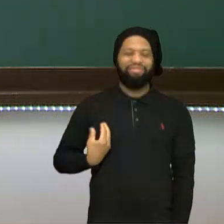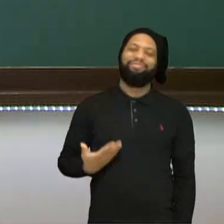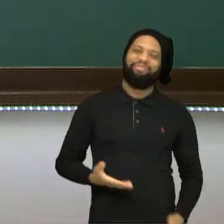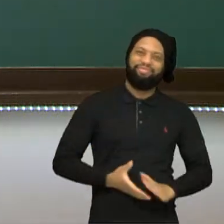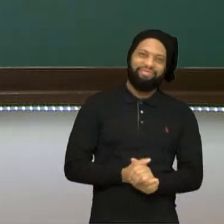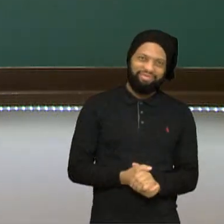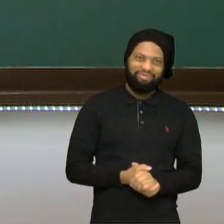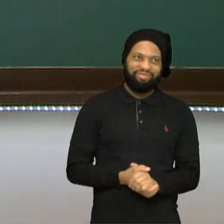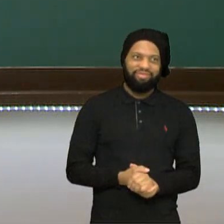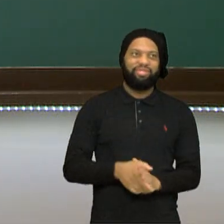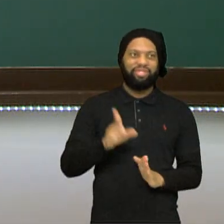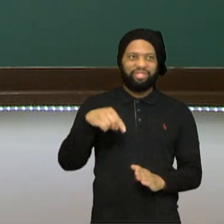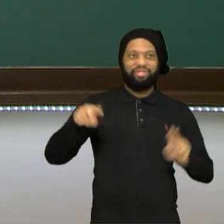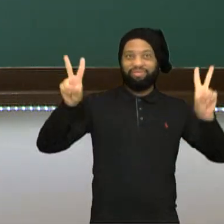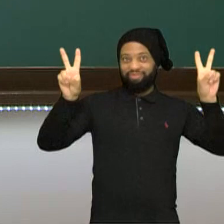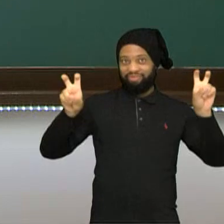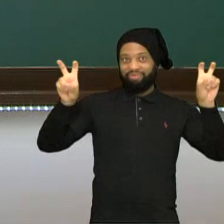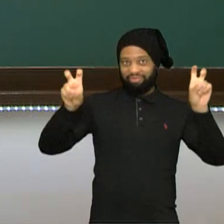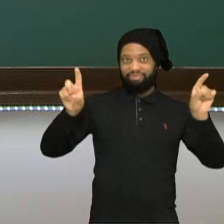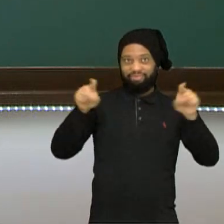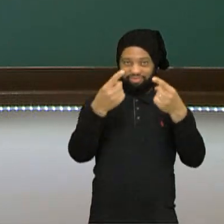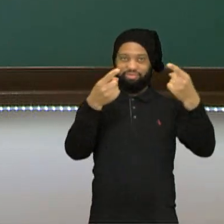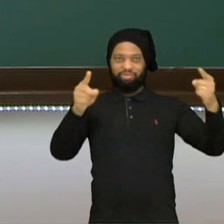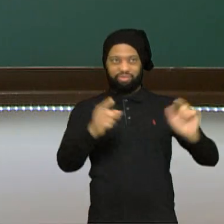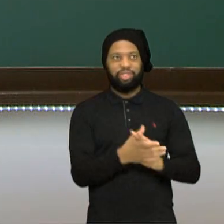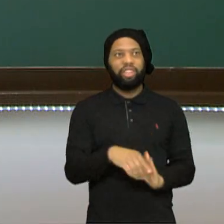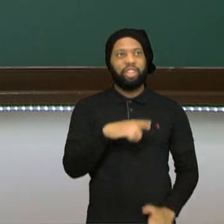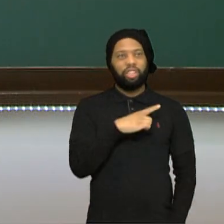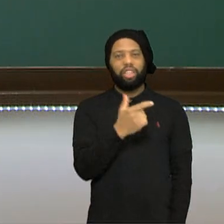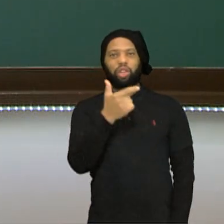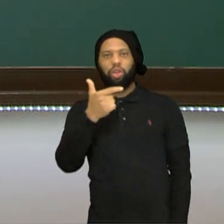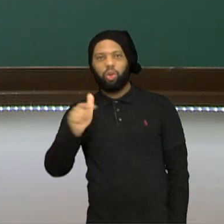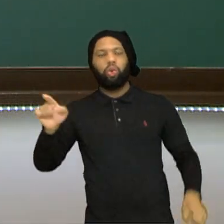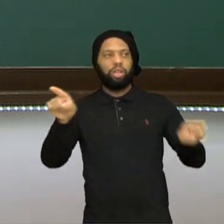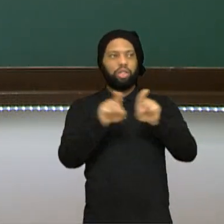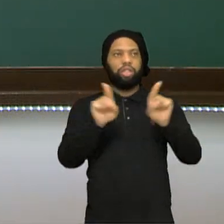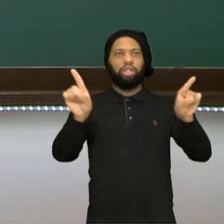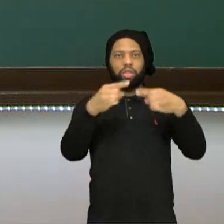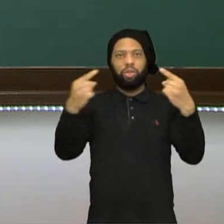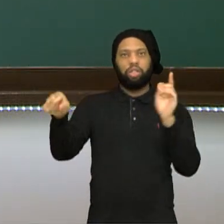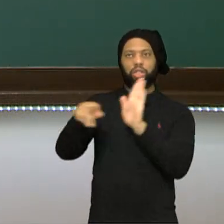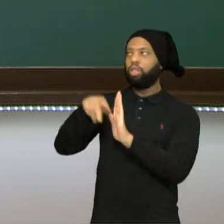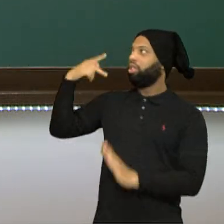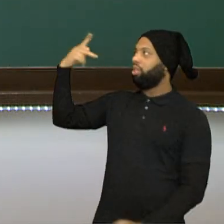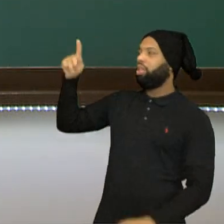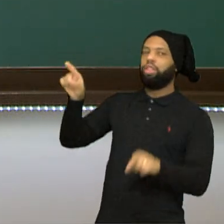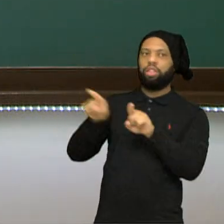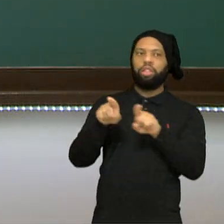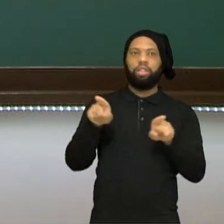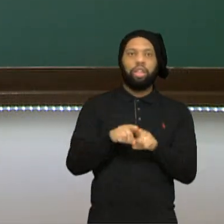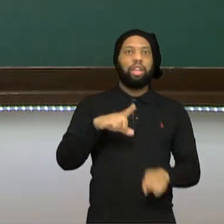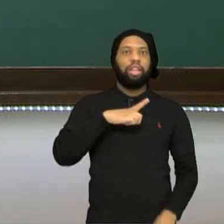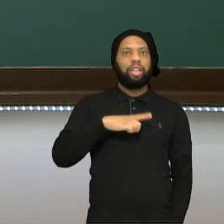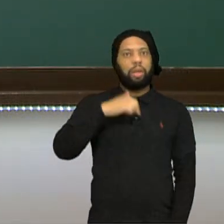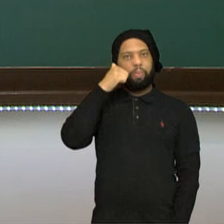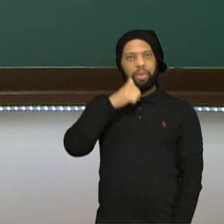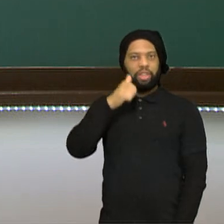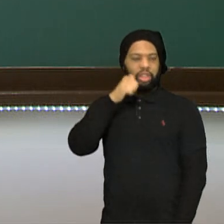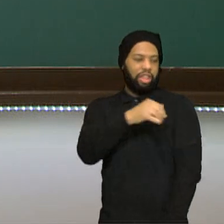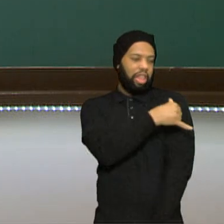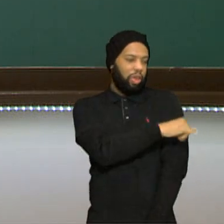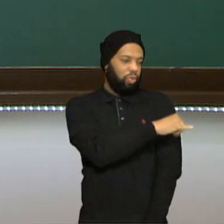aí, né, de Chega de Saudades. É, e outra música, né, desses compositores também, Garota de Ipanema, né? Então, vamos